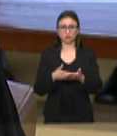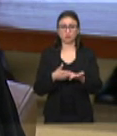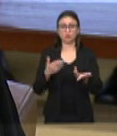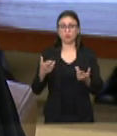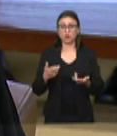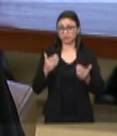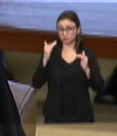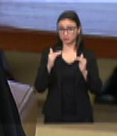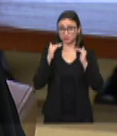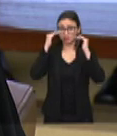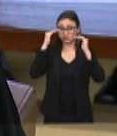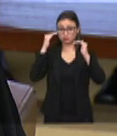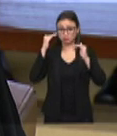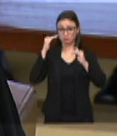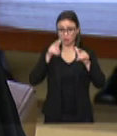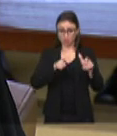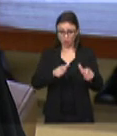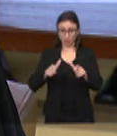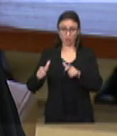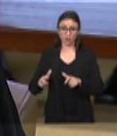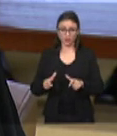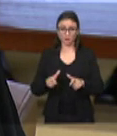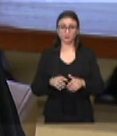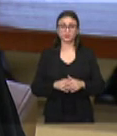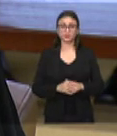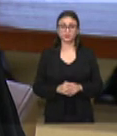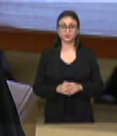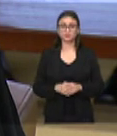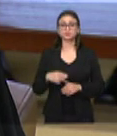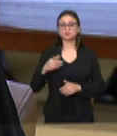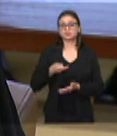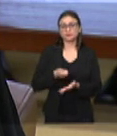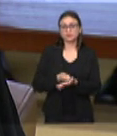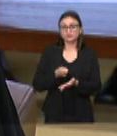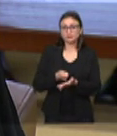locais pode mostrar-se desarrazoado, exigindo